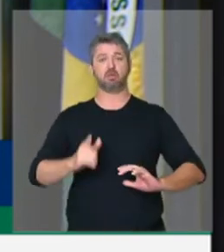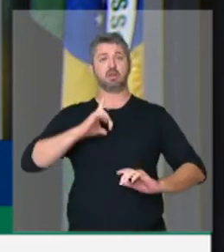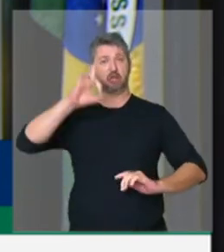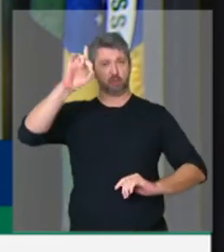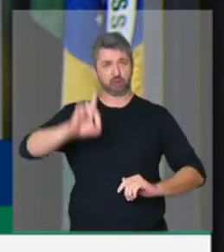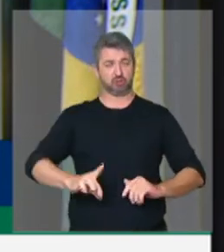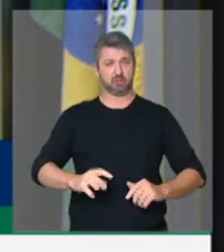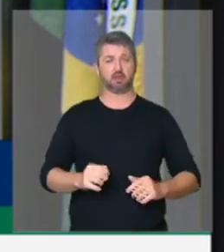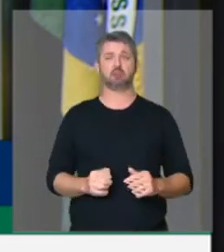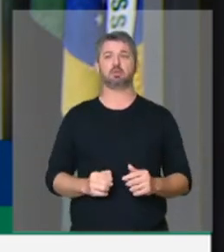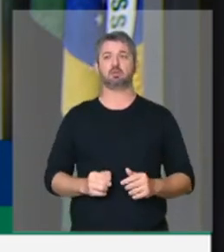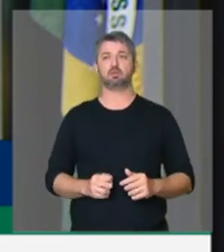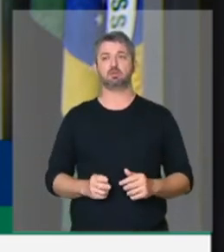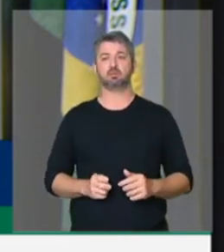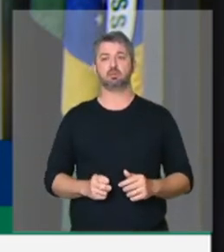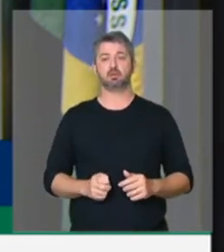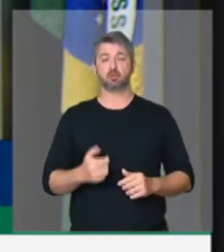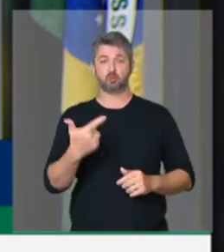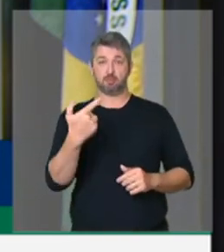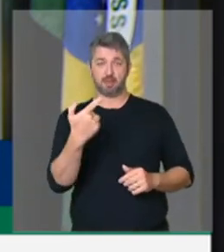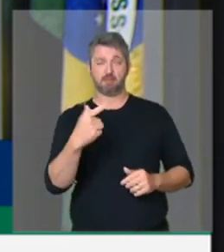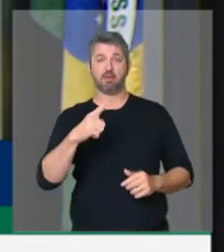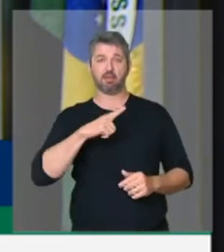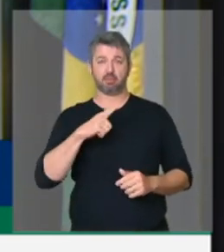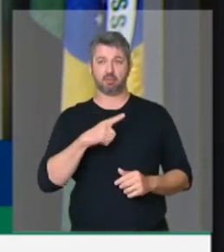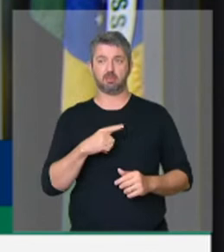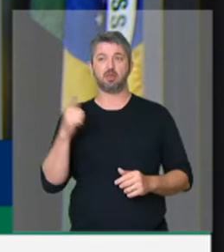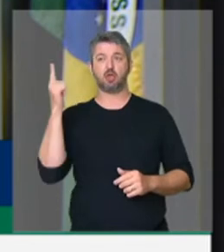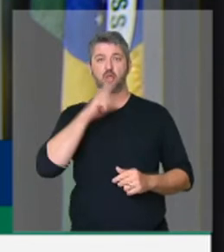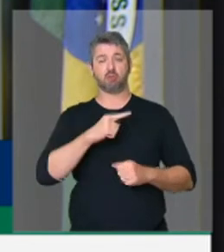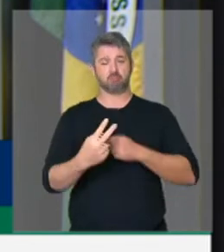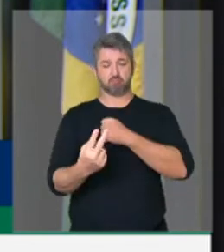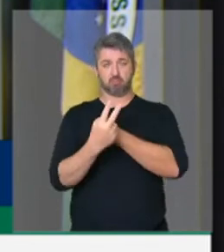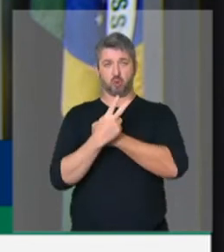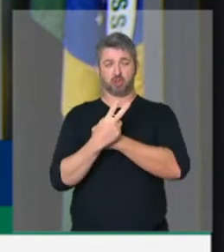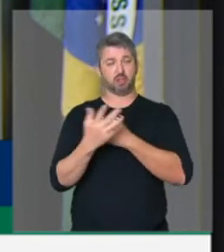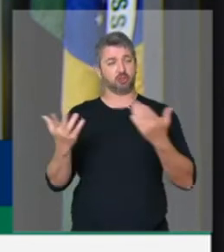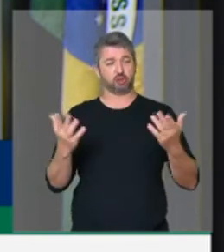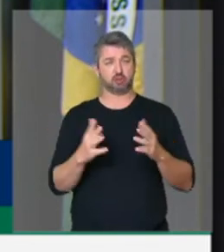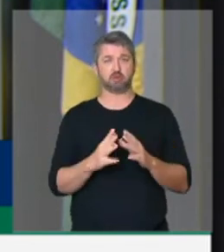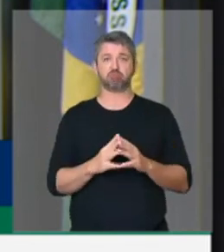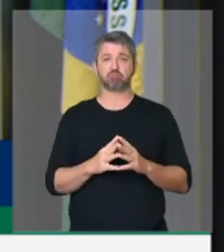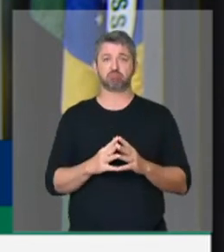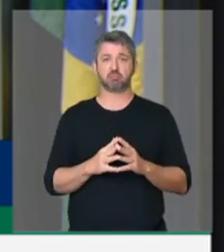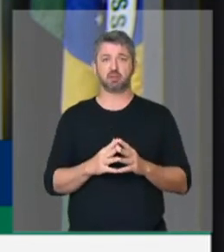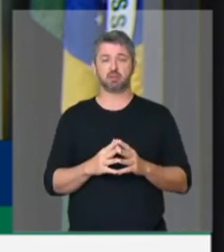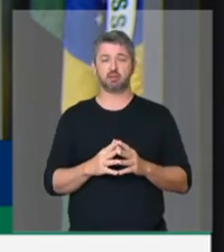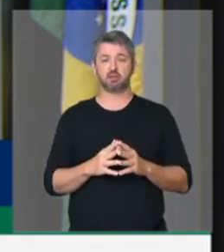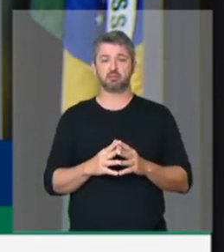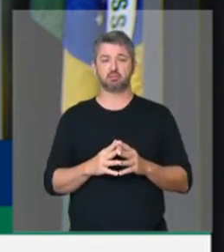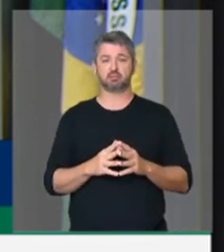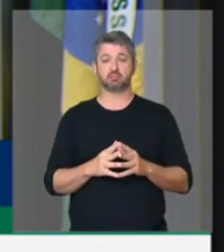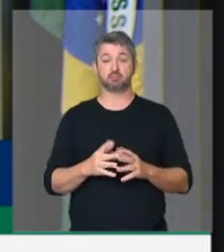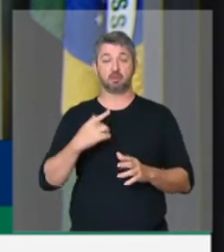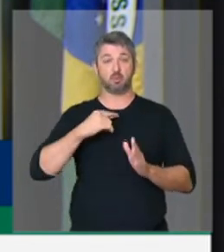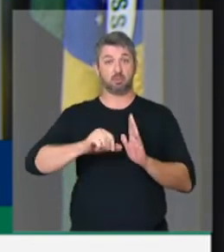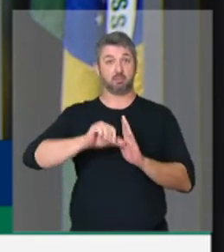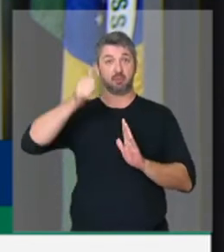direito de ter uma arma e agir em legítima defesa. Eu queria,